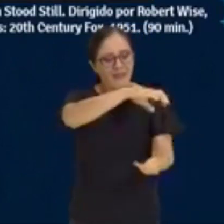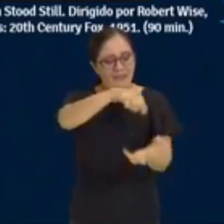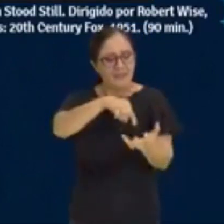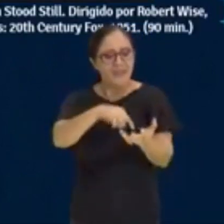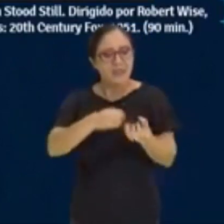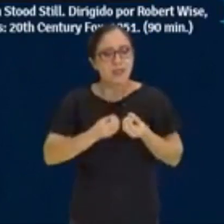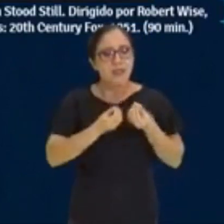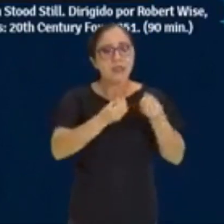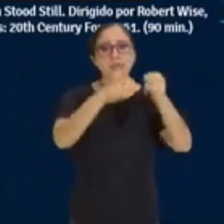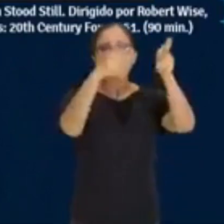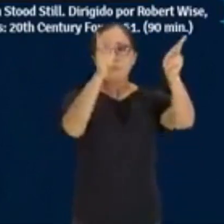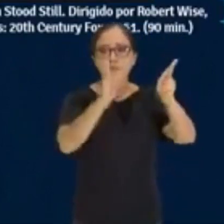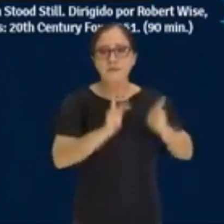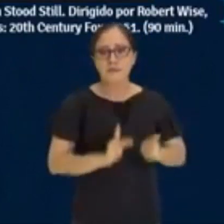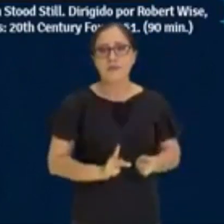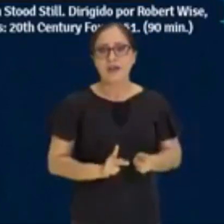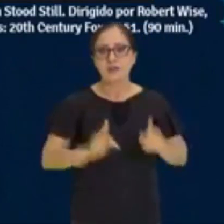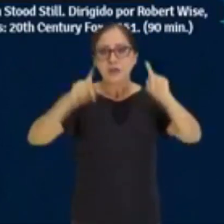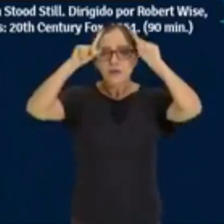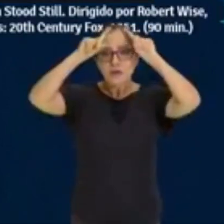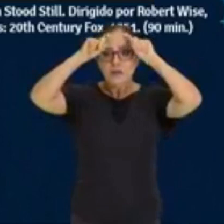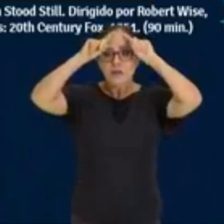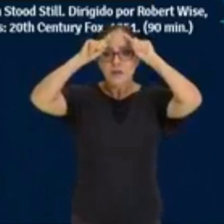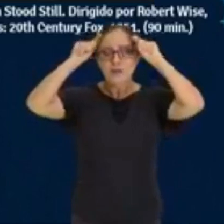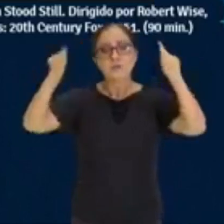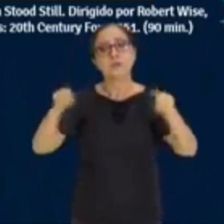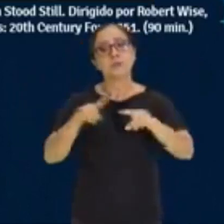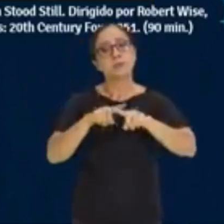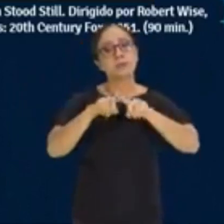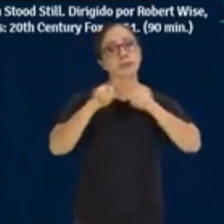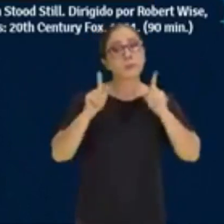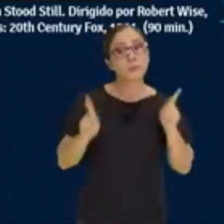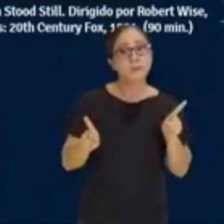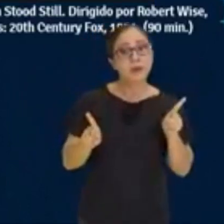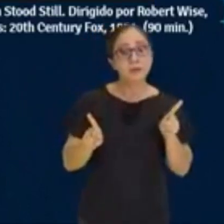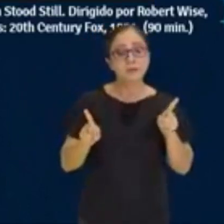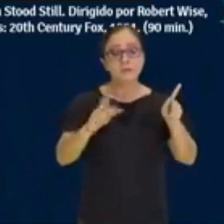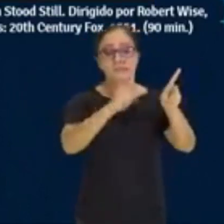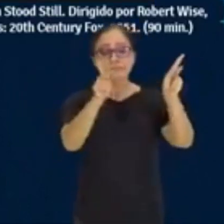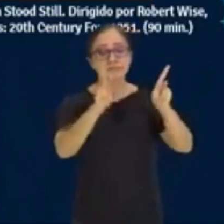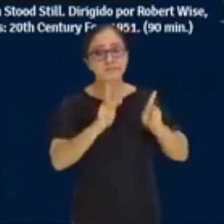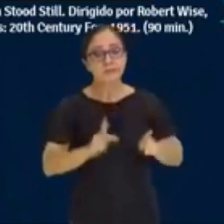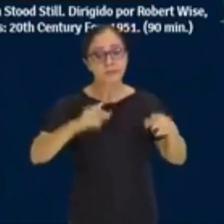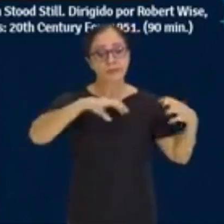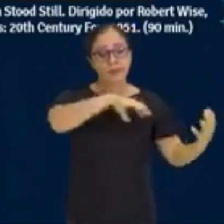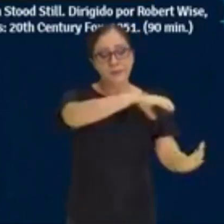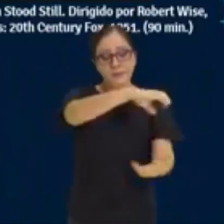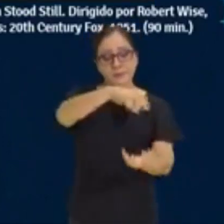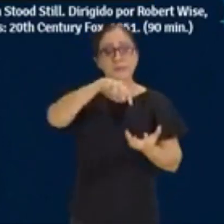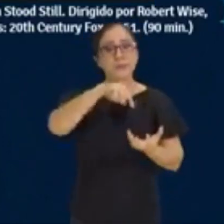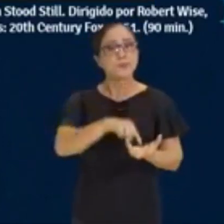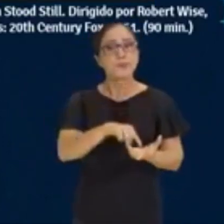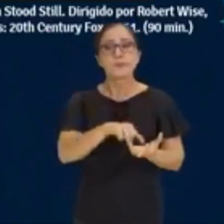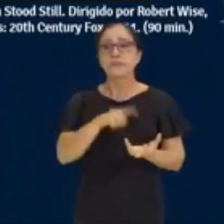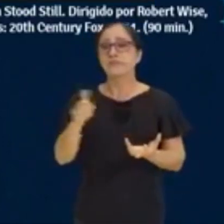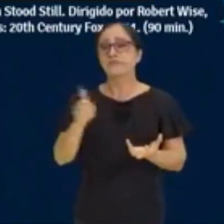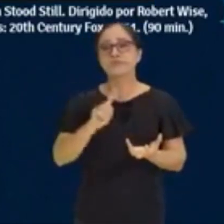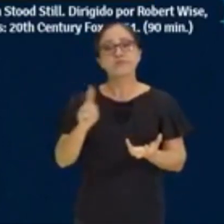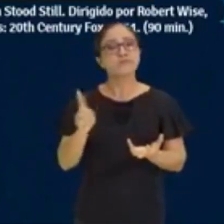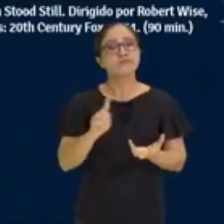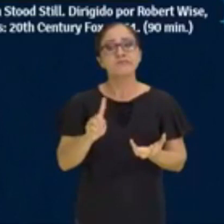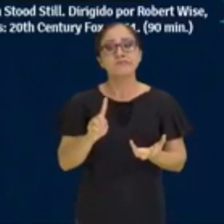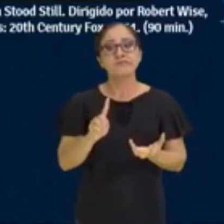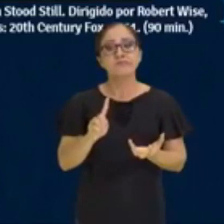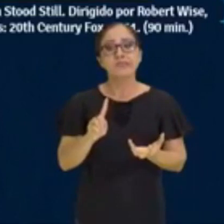Ele veio com uma missão de paz, porém, na verdade, ele não trouxe paz coisa nenhuma. Ele acabou